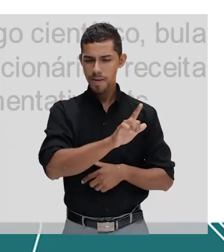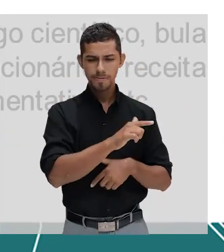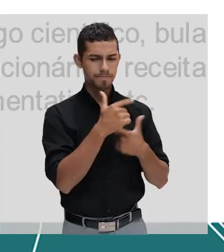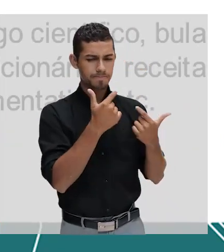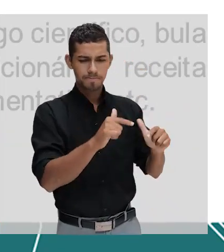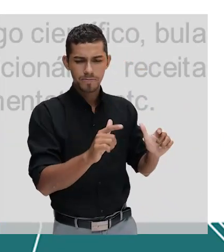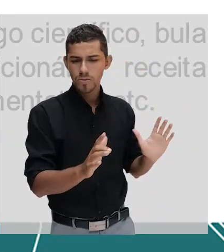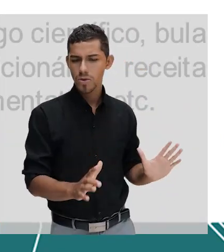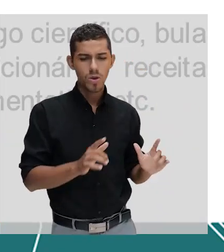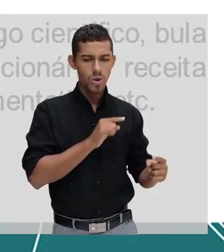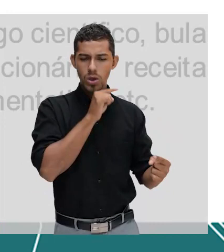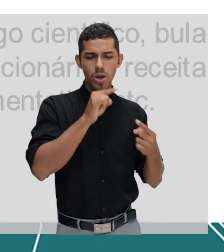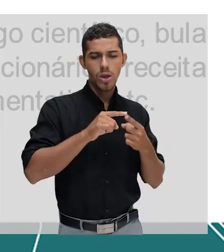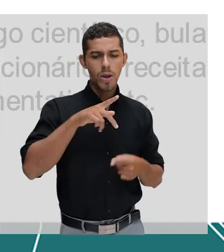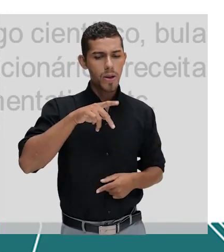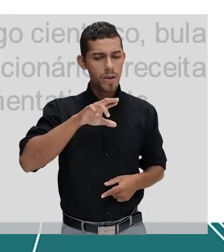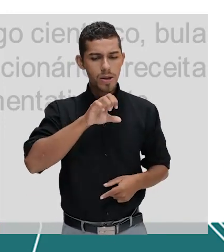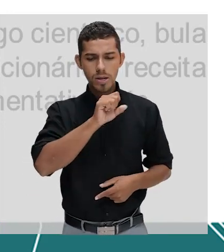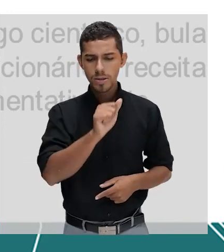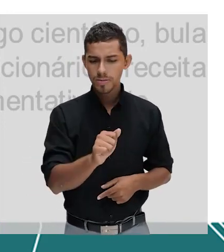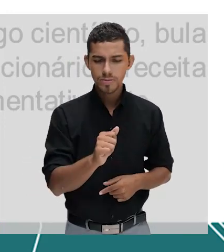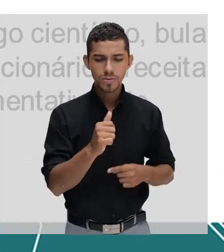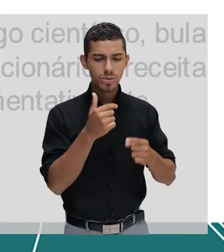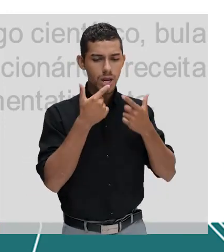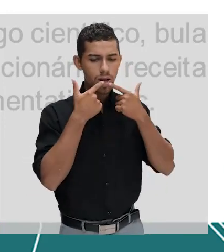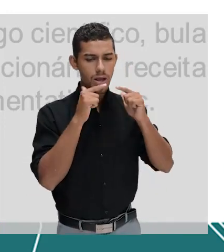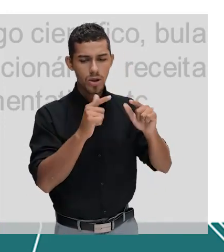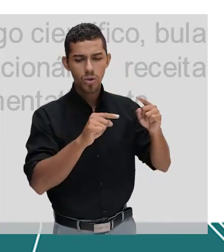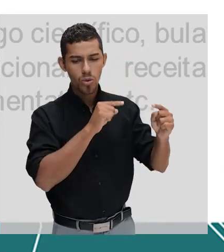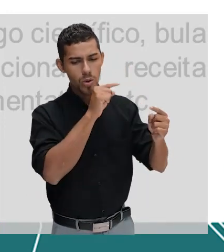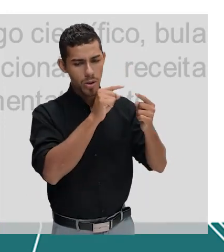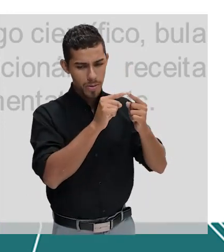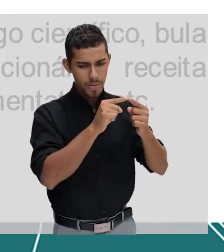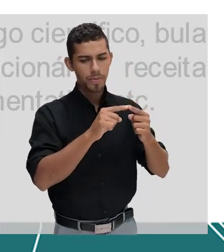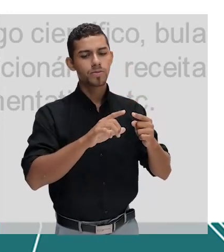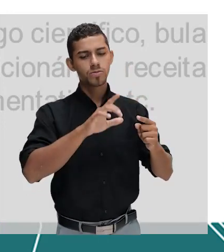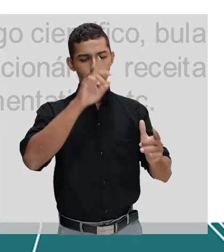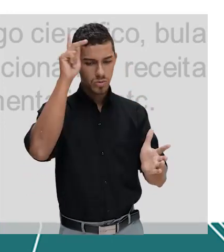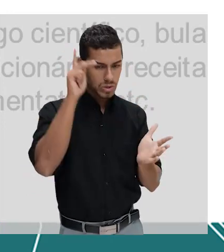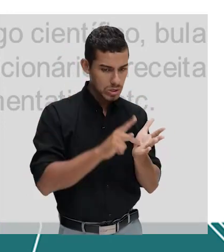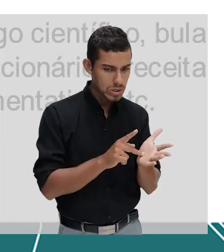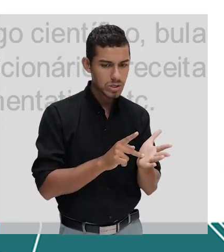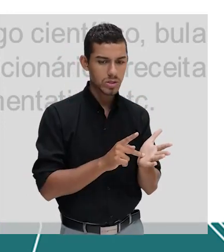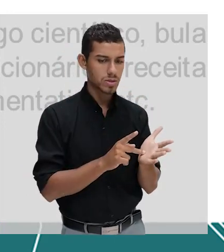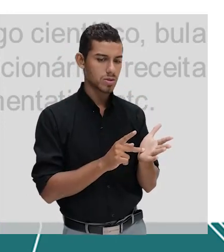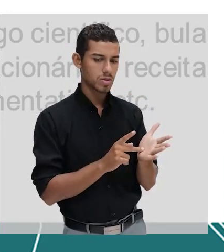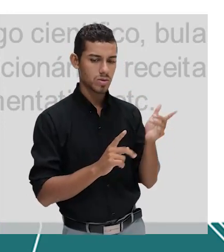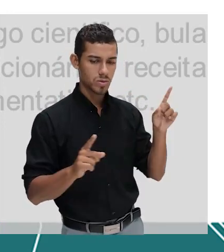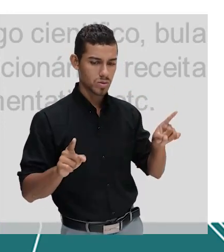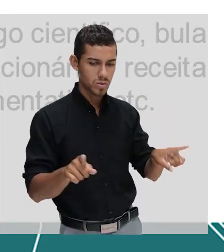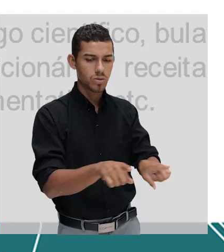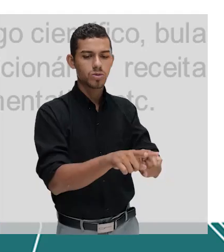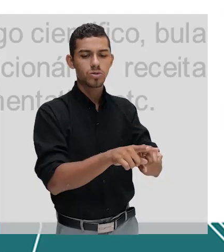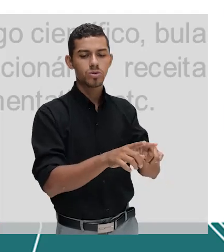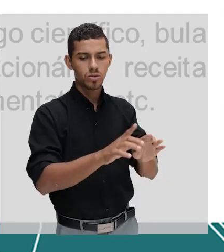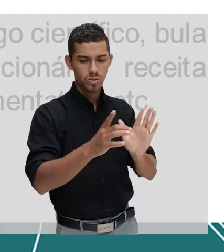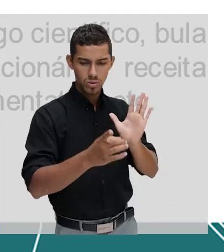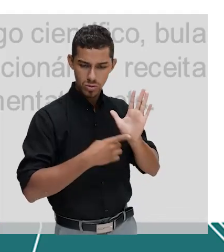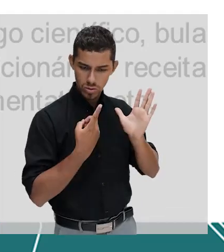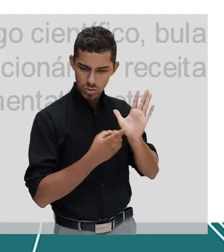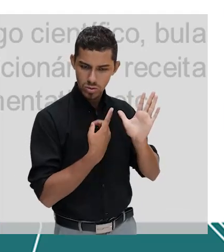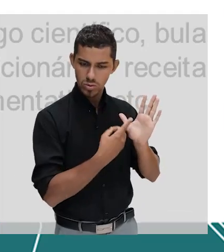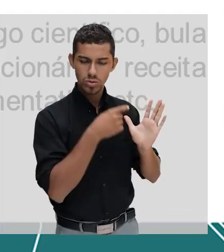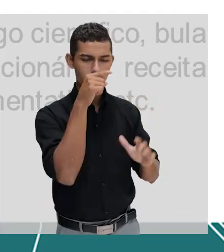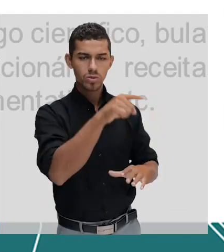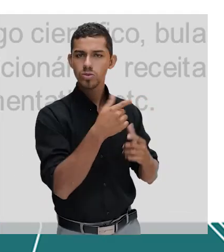linguagem objetiva e denotativa, ou seja, uma linguagem mesmo real, é aquela que está mesmo marcada nos dicionários,